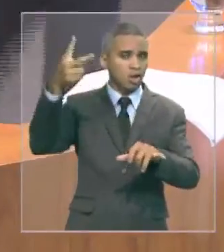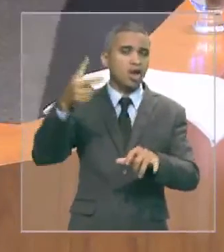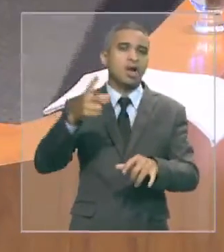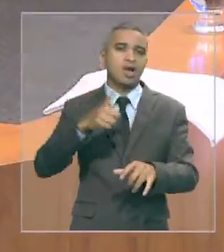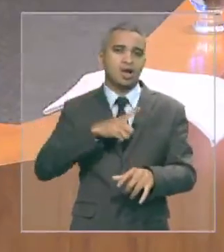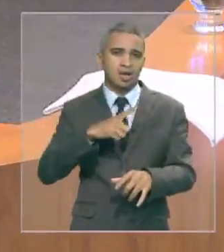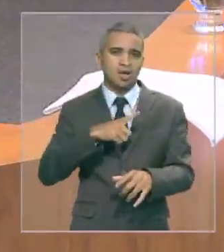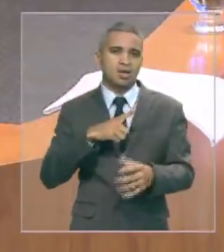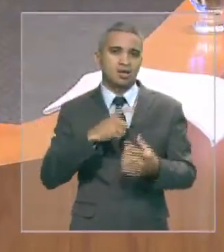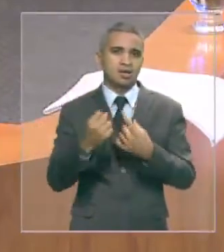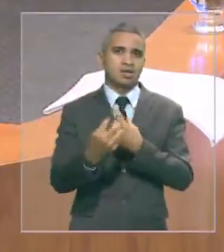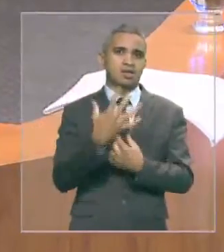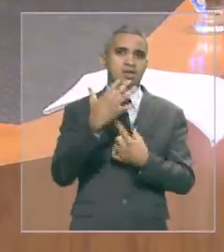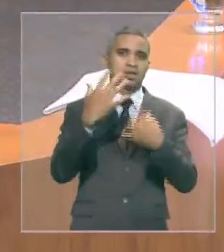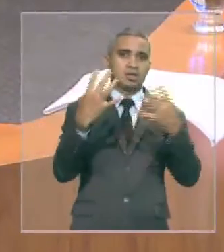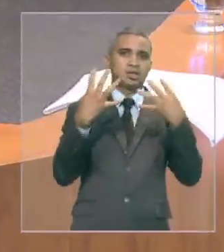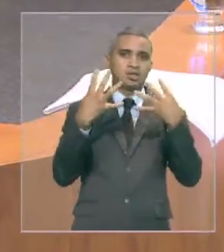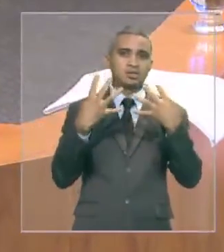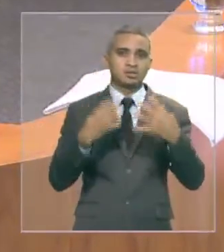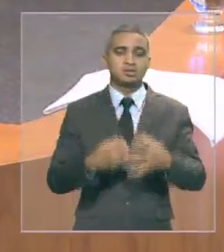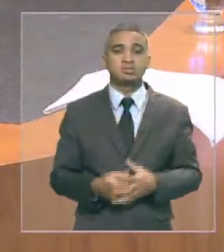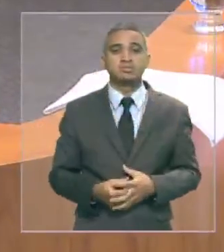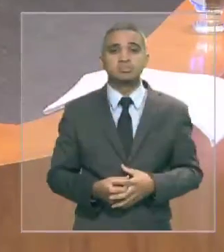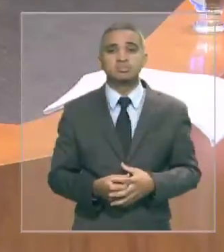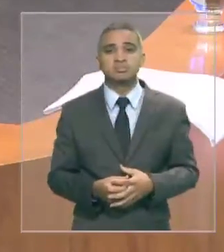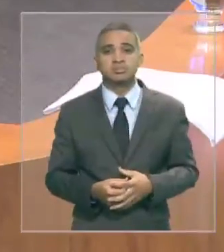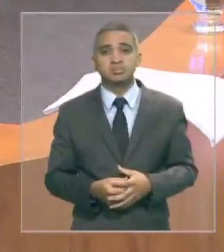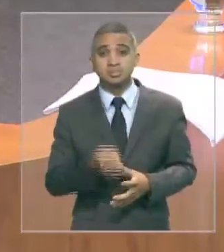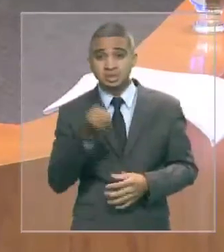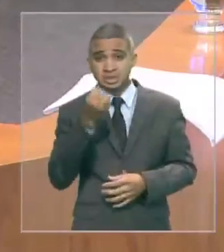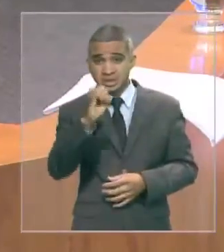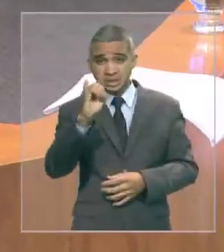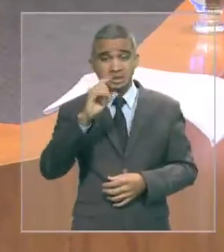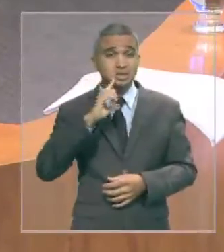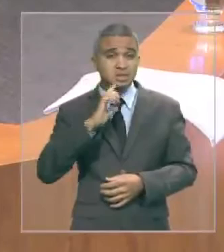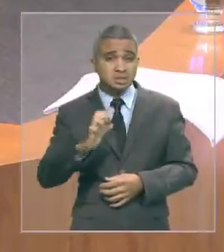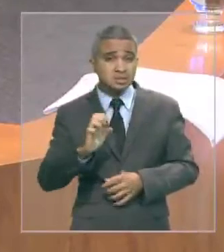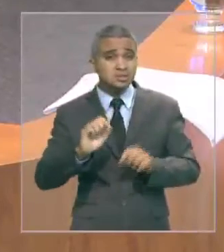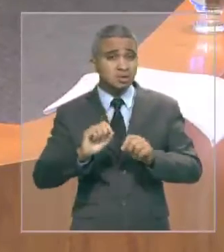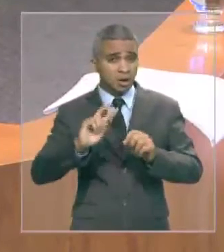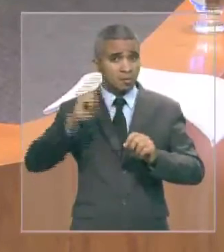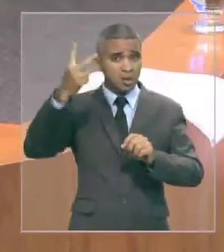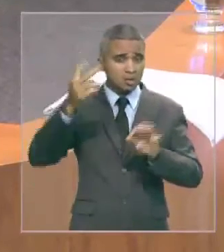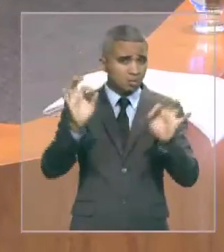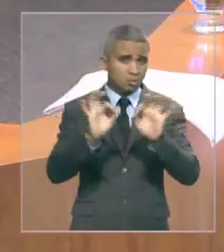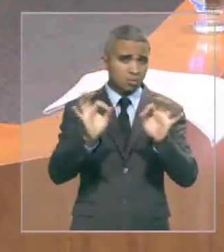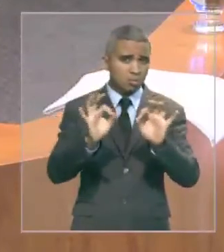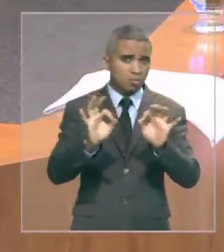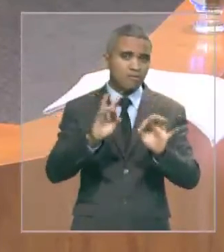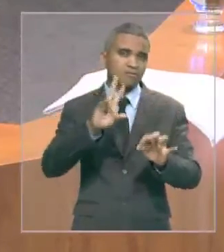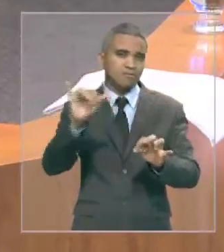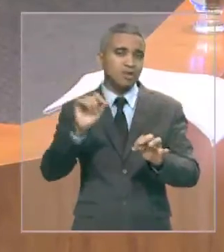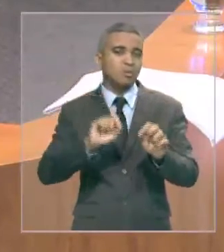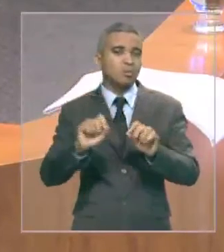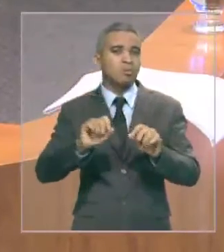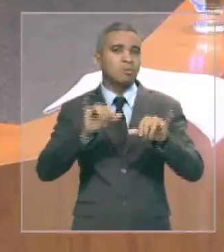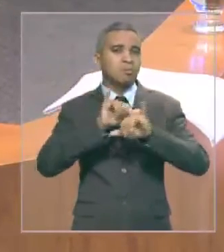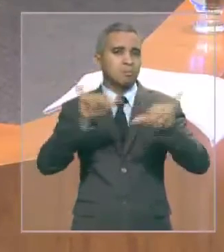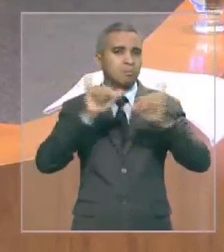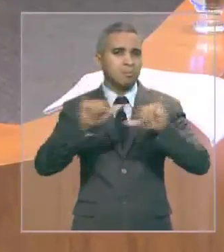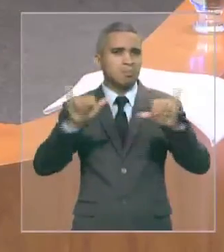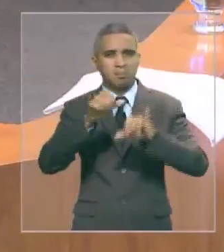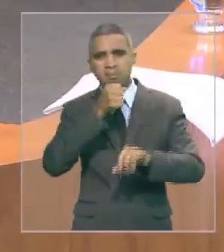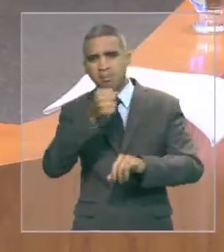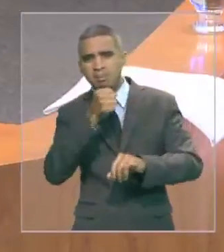realinhamento. Iria agradar a imprensa, agradar os usuários, são 760 mil